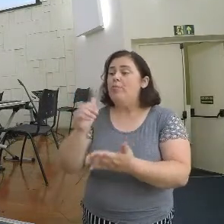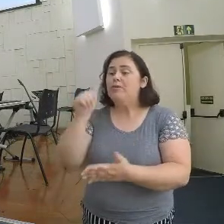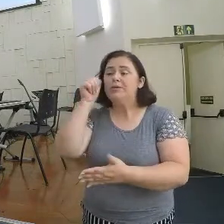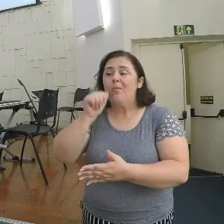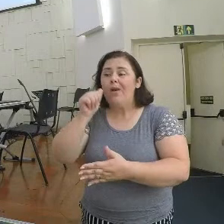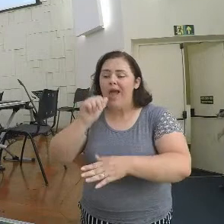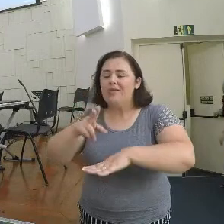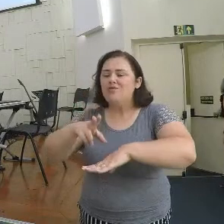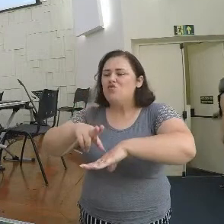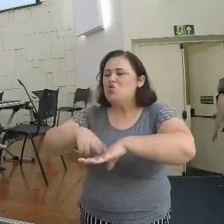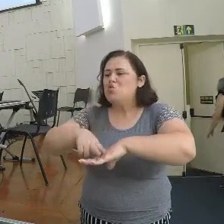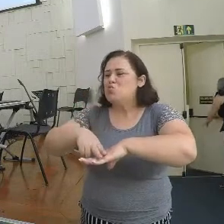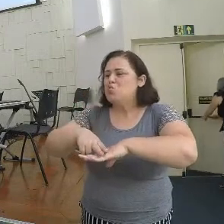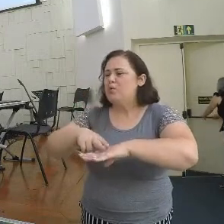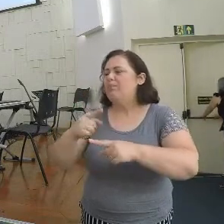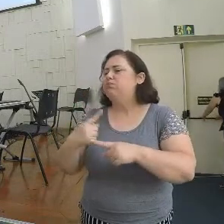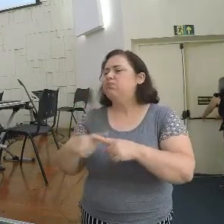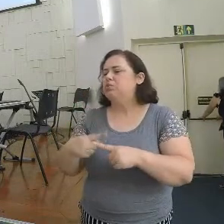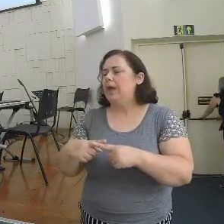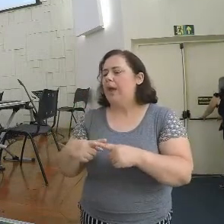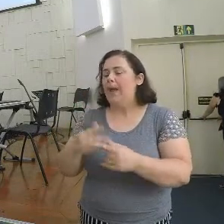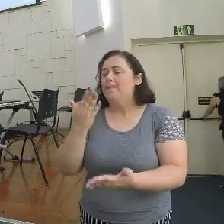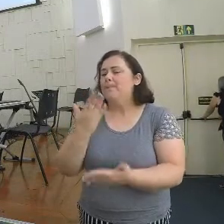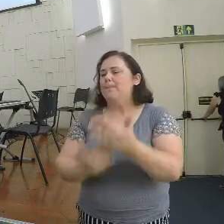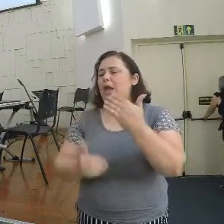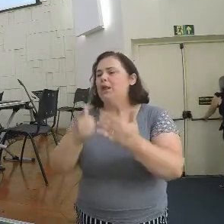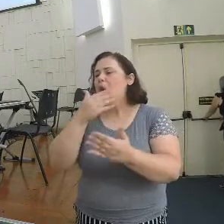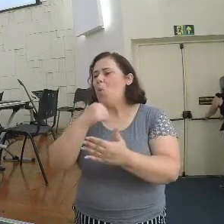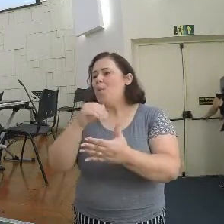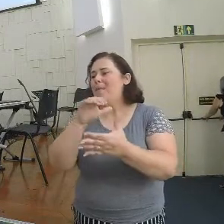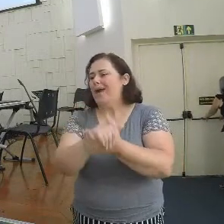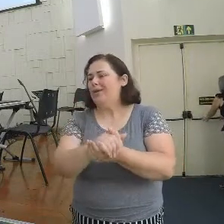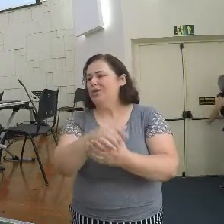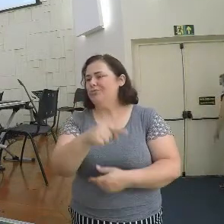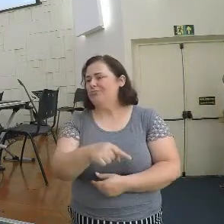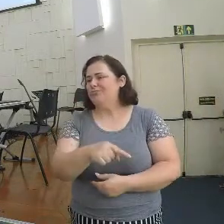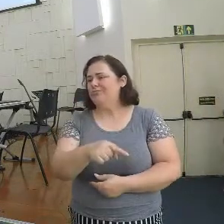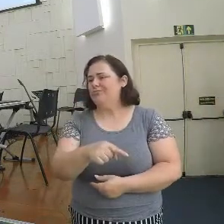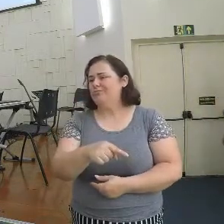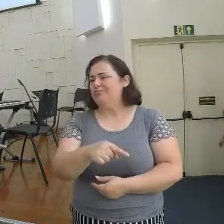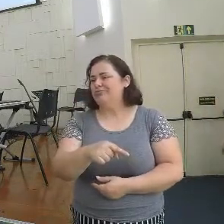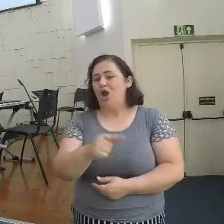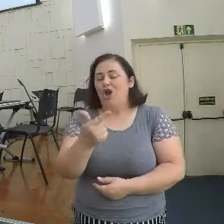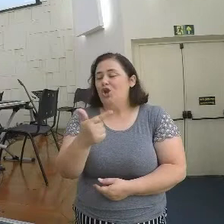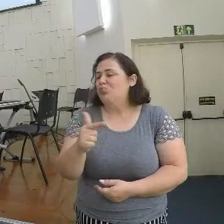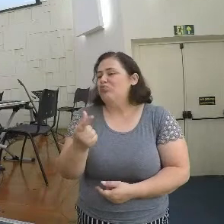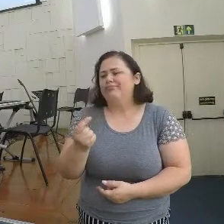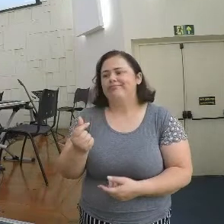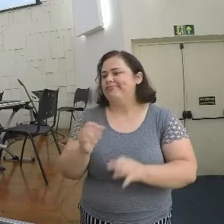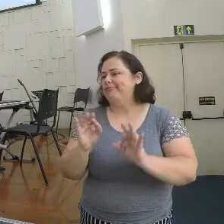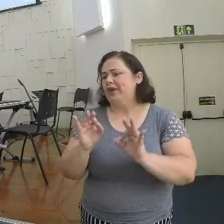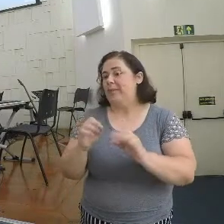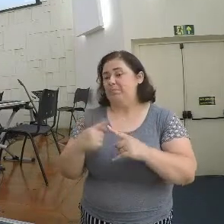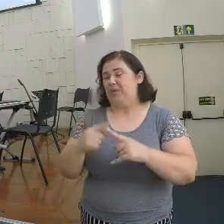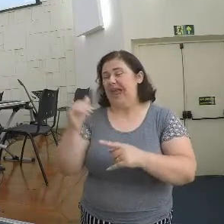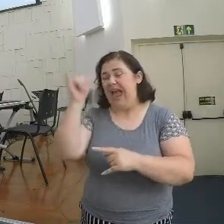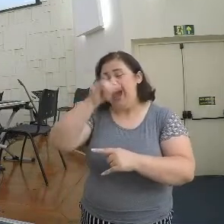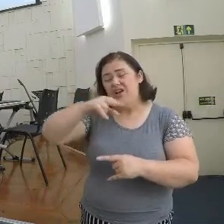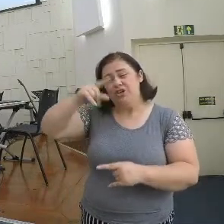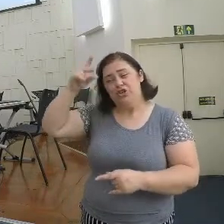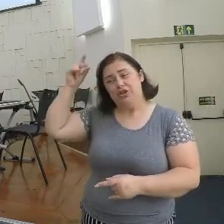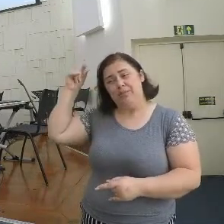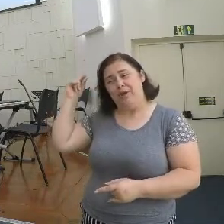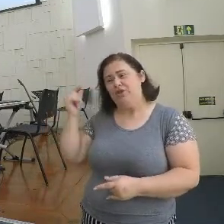que era o homem que acabou de morrer. Tais atos de culto, irmãos, foram estabelecidos no tempo da